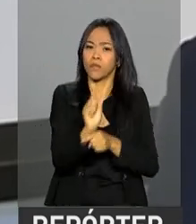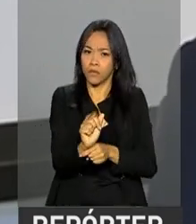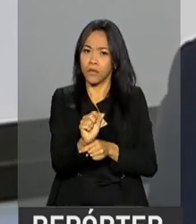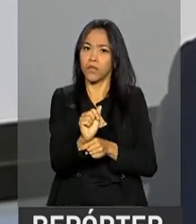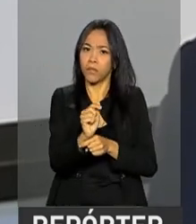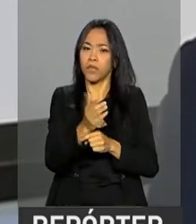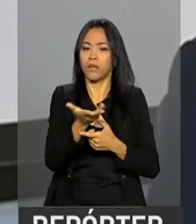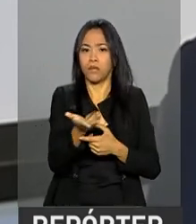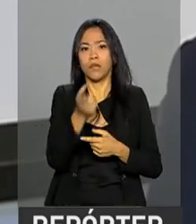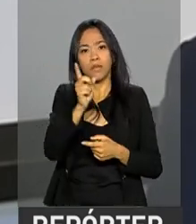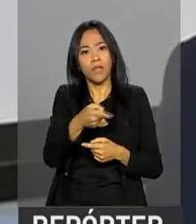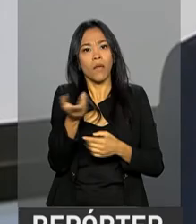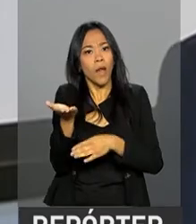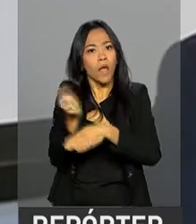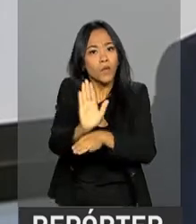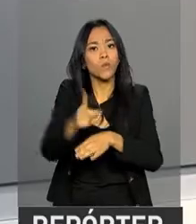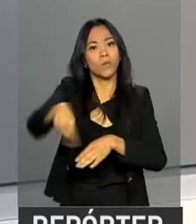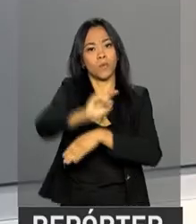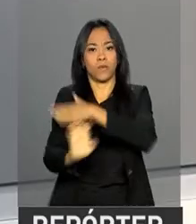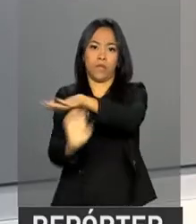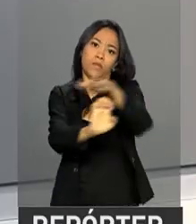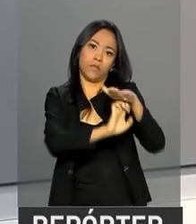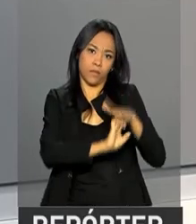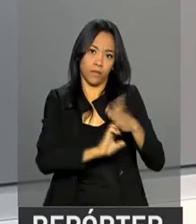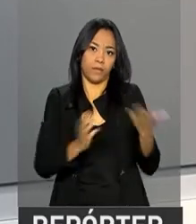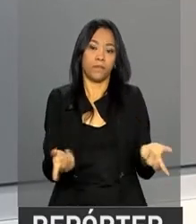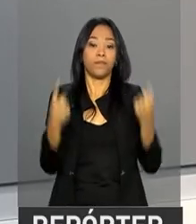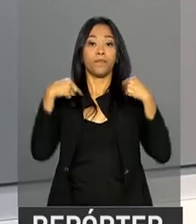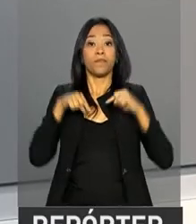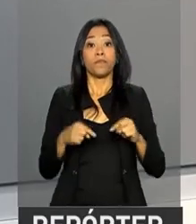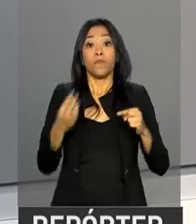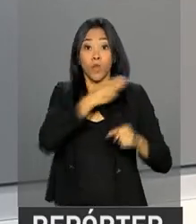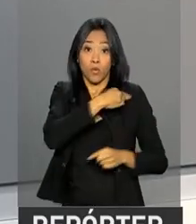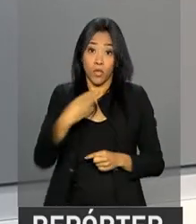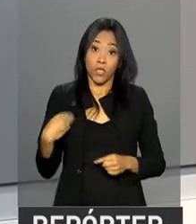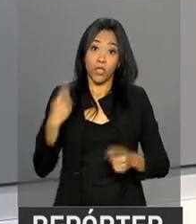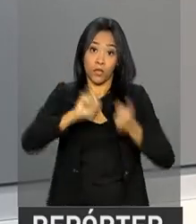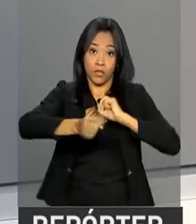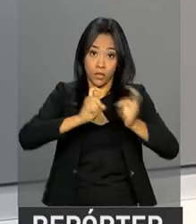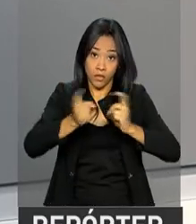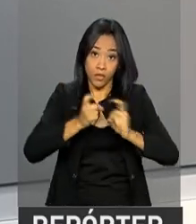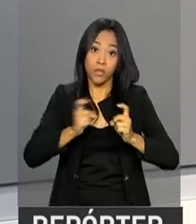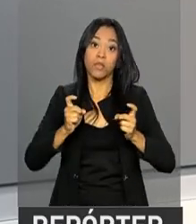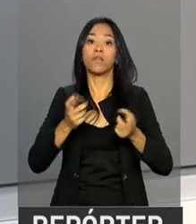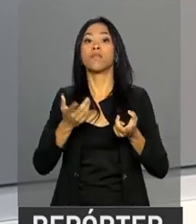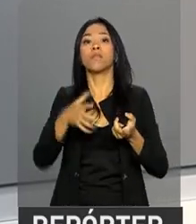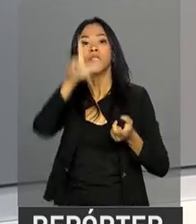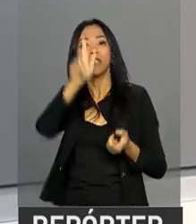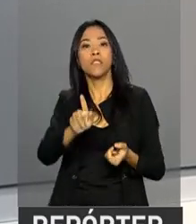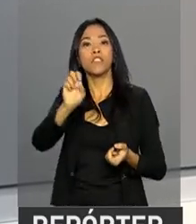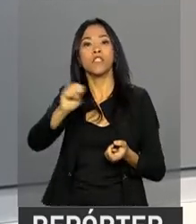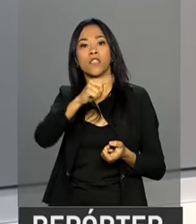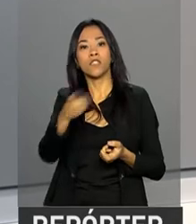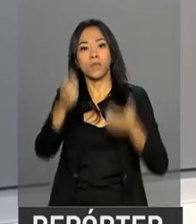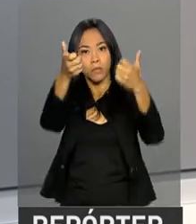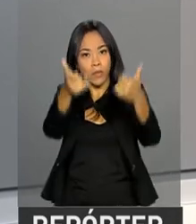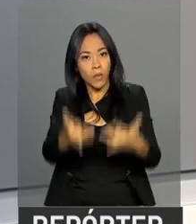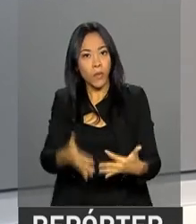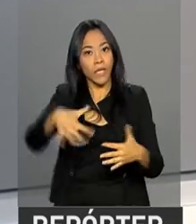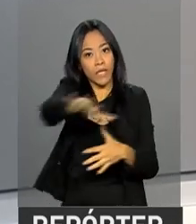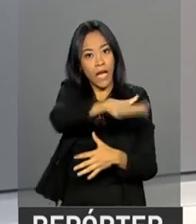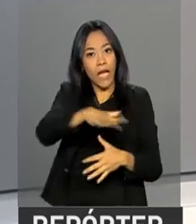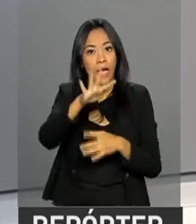favorável aos investidores o ministro do planejamento desenvolvimento e gestão destacou também que a questão fiscal